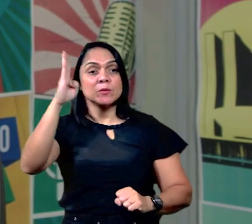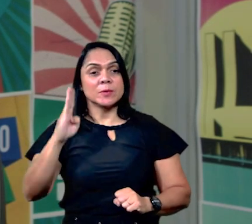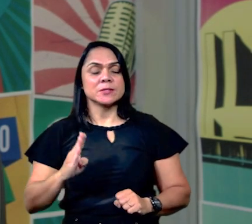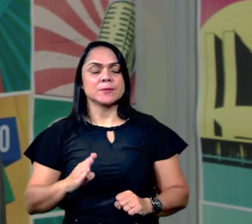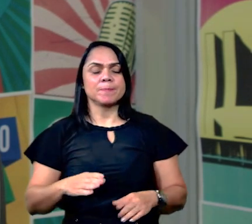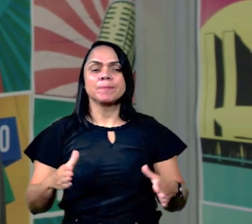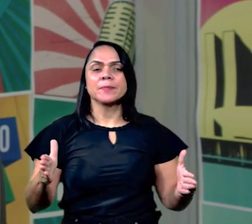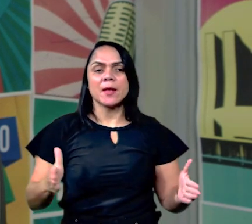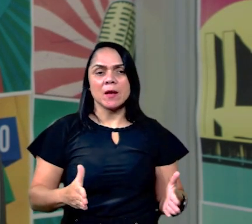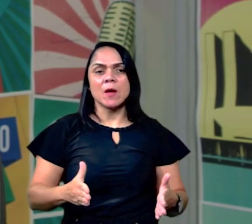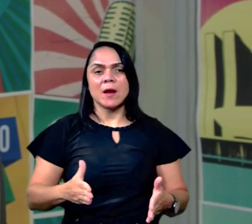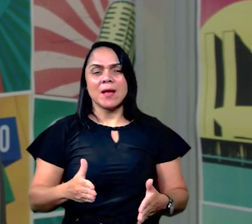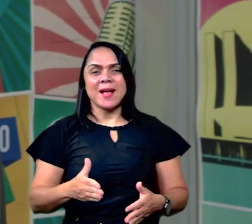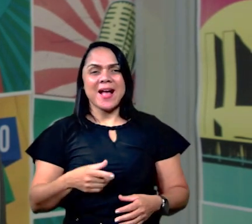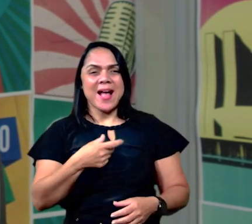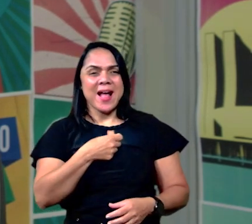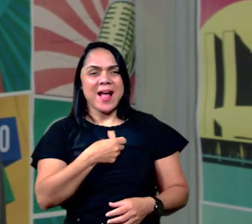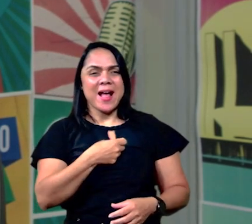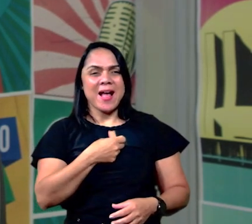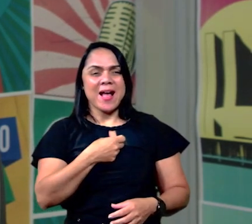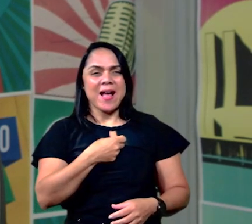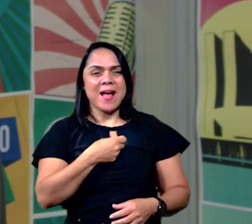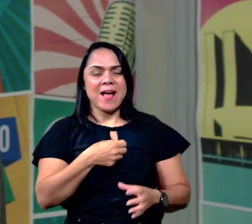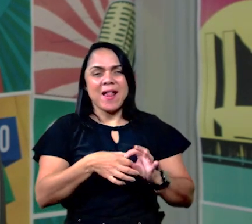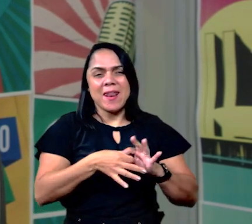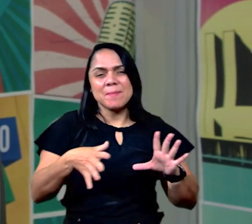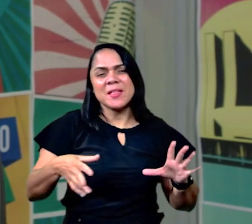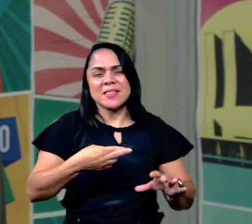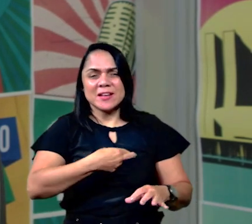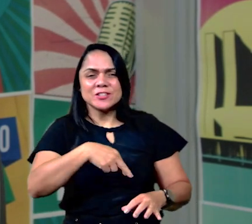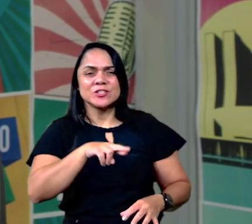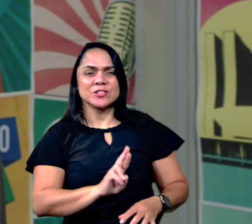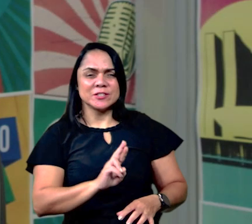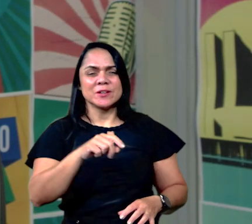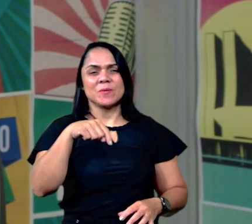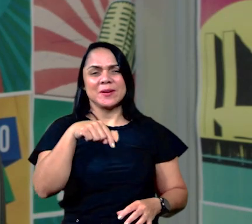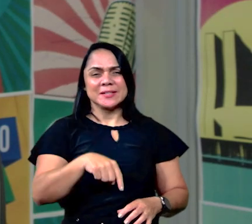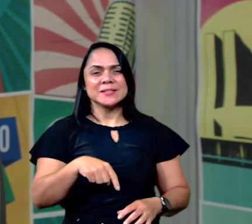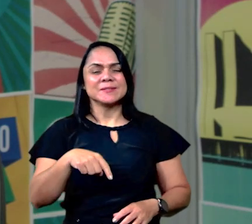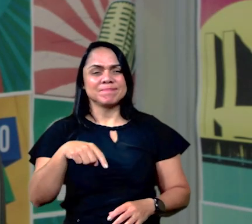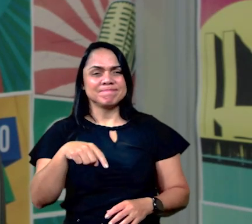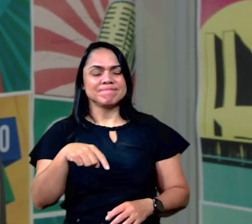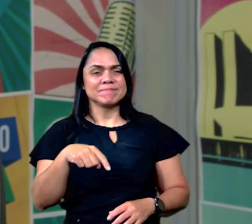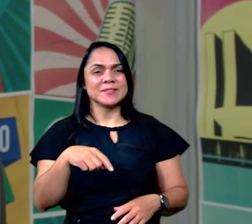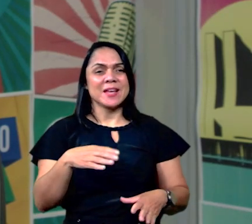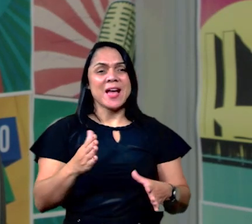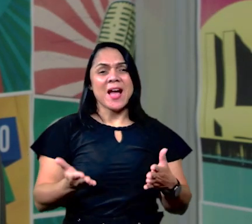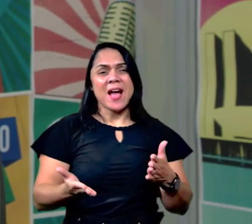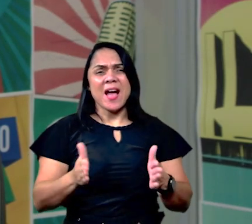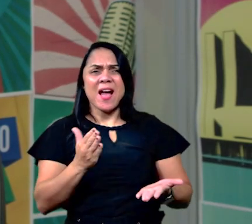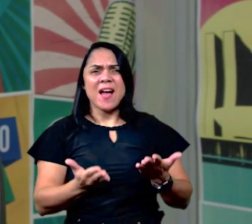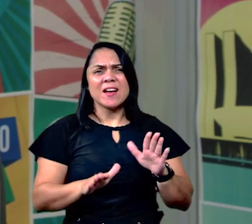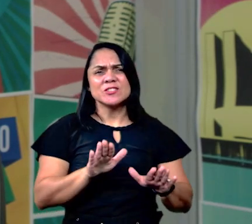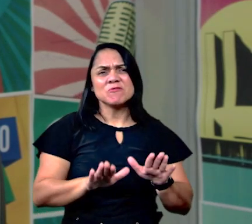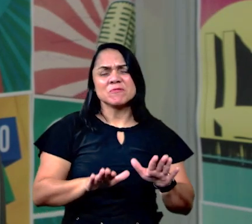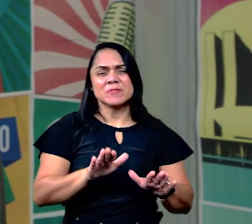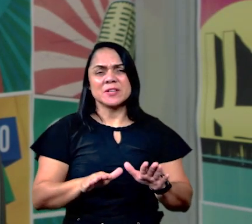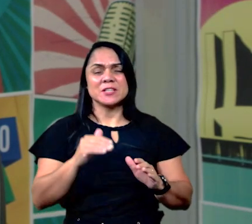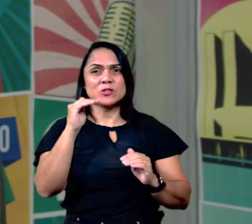de expressão, que apesar de ser distinto da liberdade religiosa, uma às vezes se sobrepõe à outra,